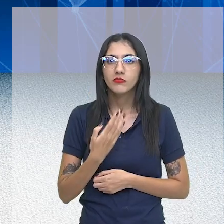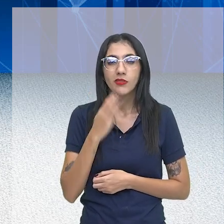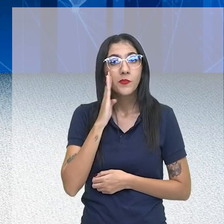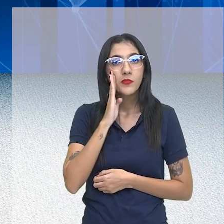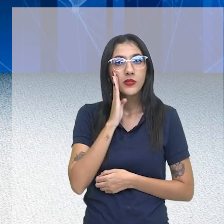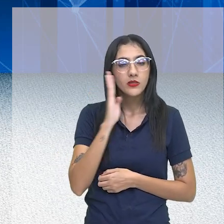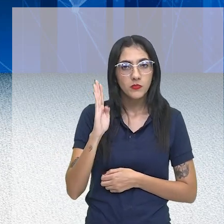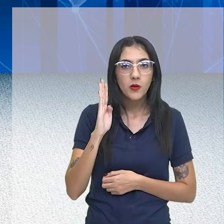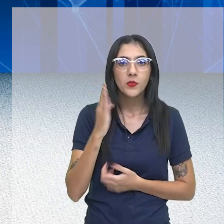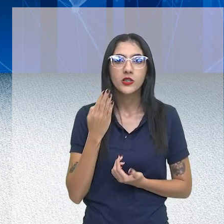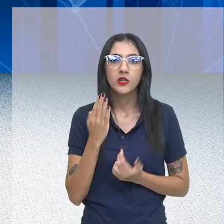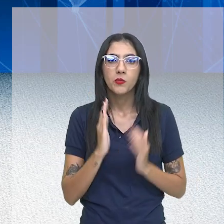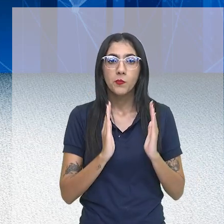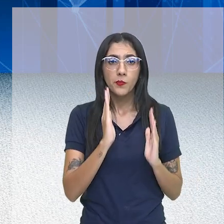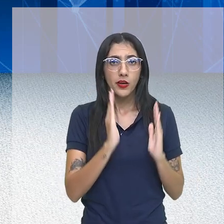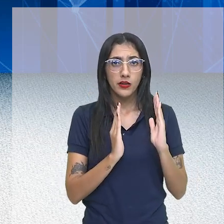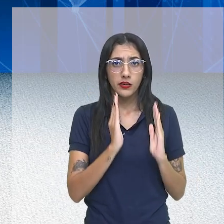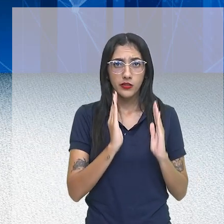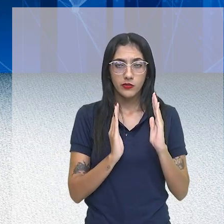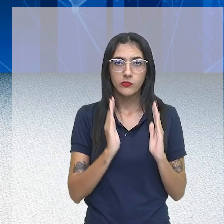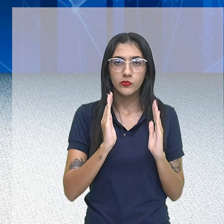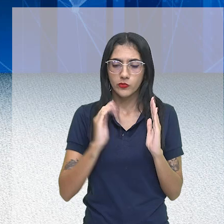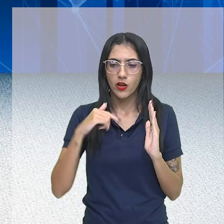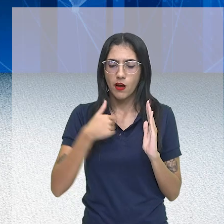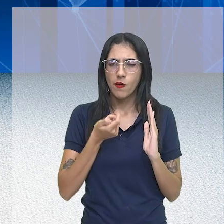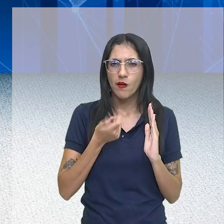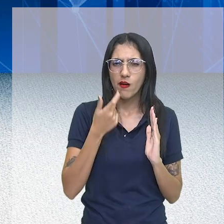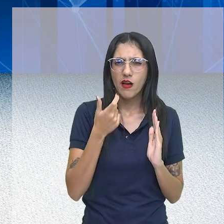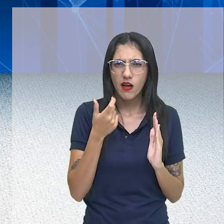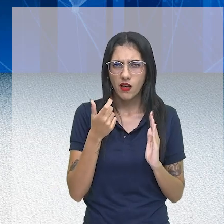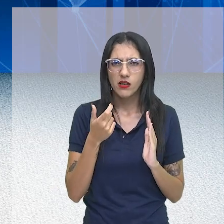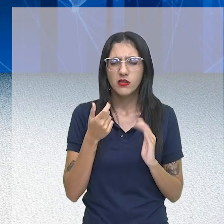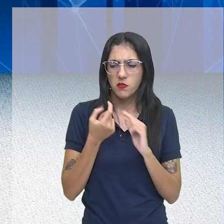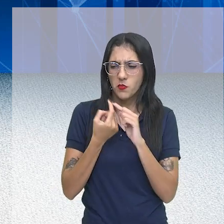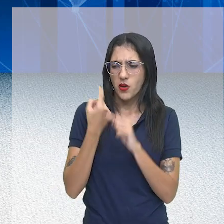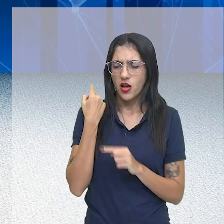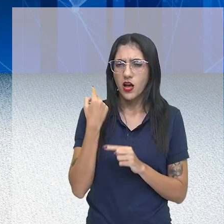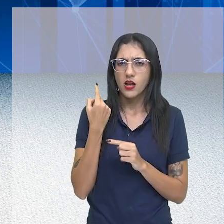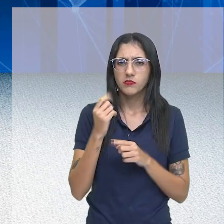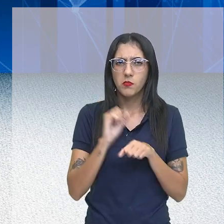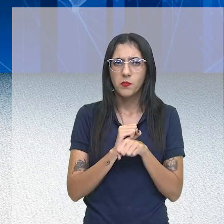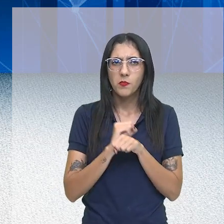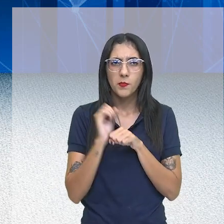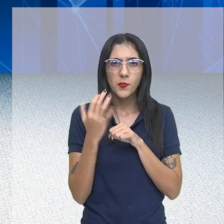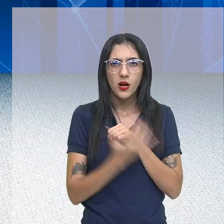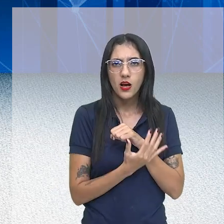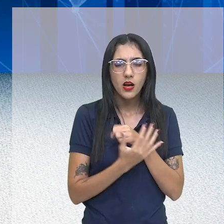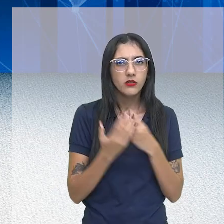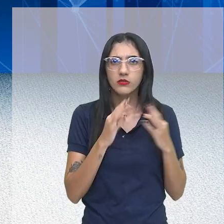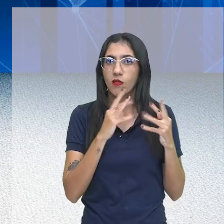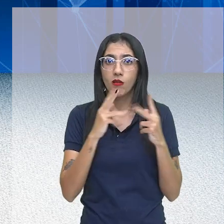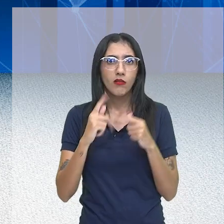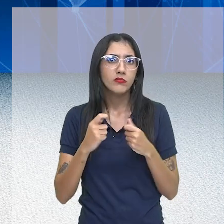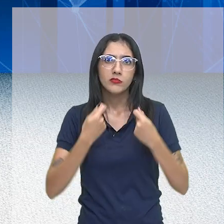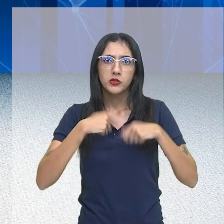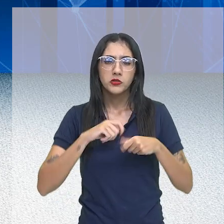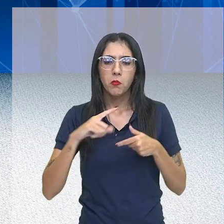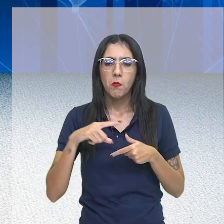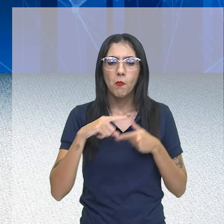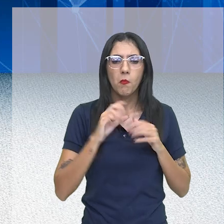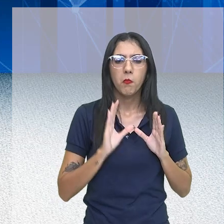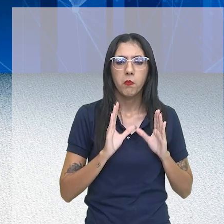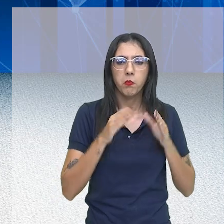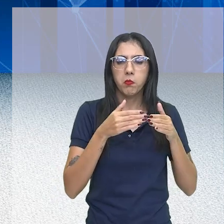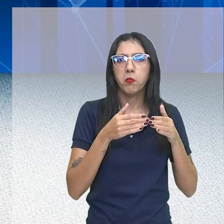momento que nós acabamos de passar, que foi aquele momento da pandemia, né, da Covid-19, que todo mundo teve que ficar recluso em